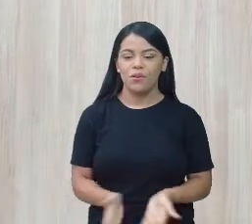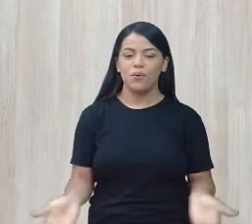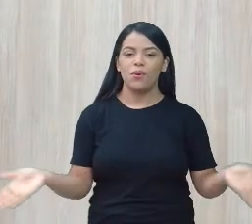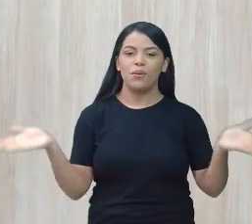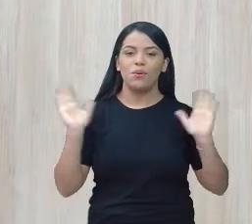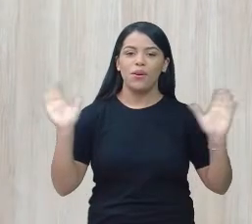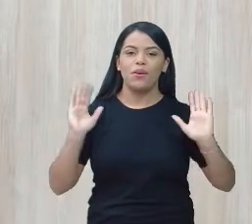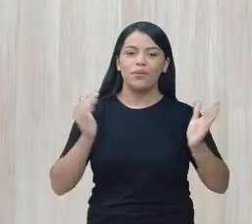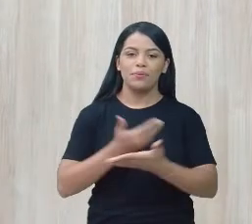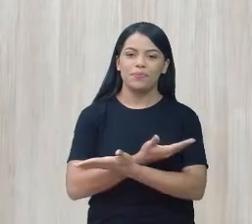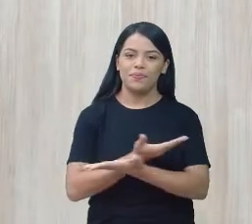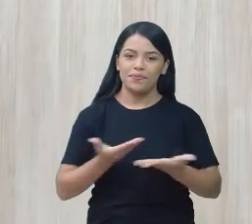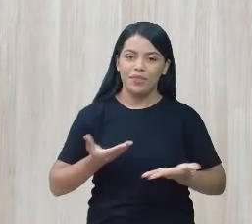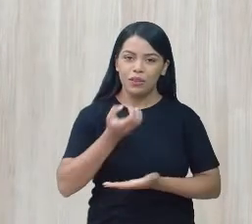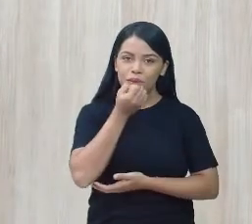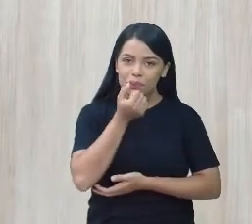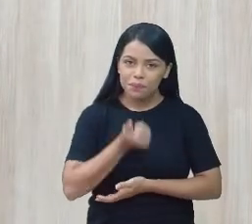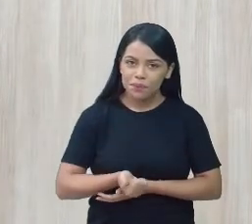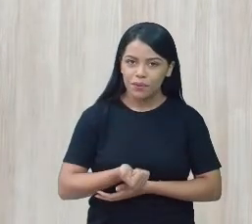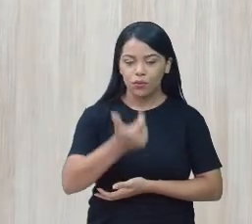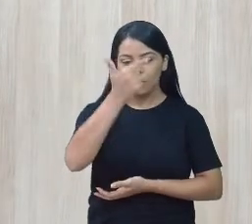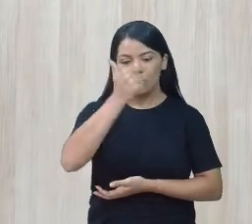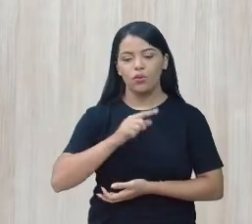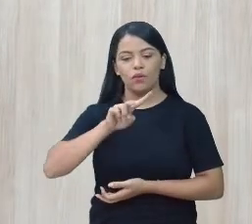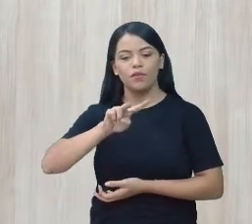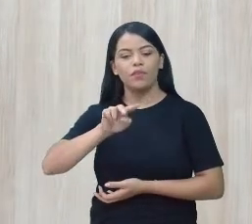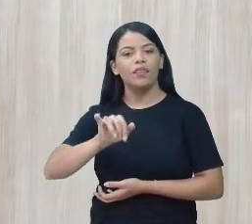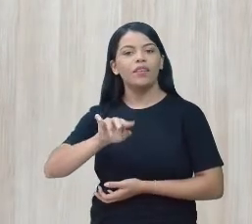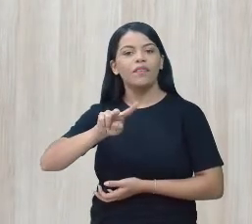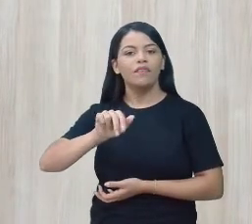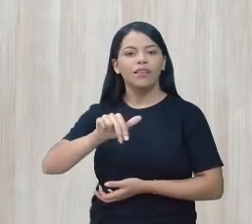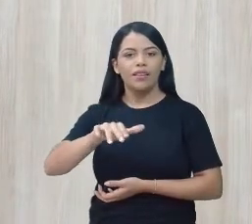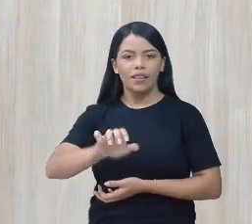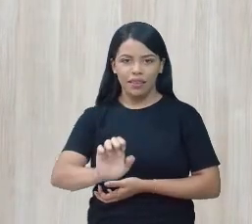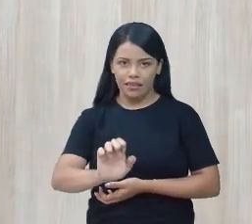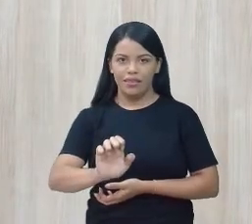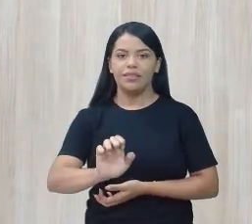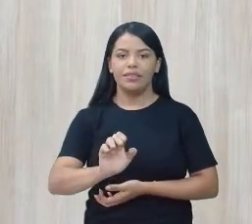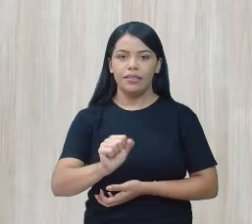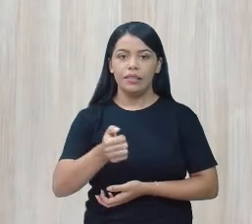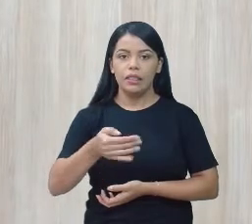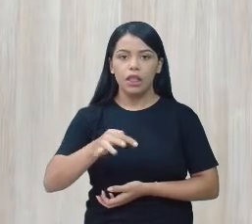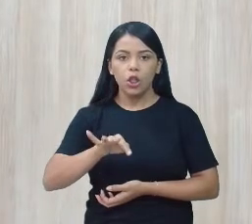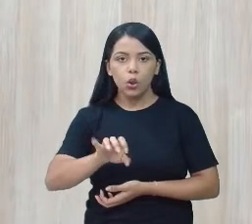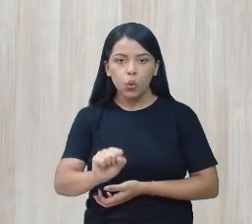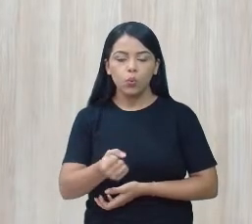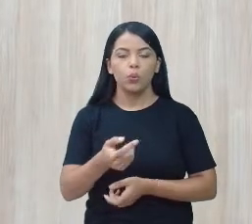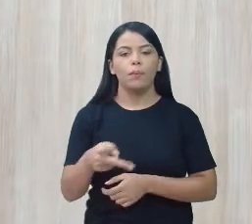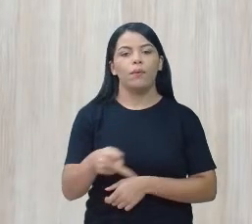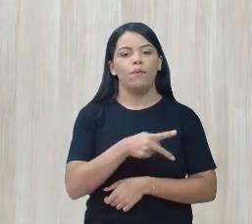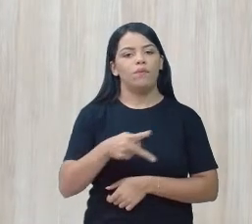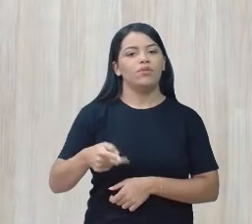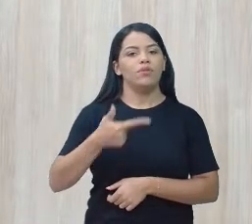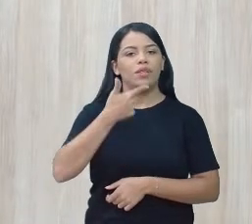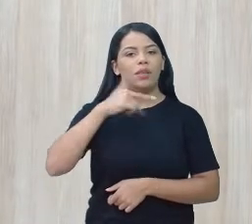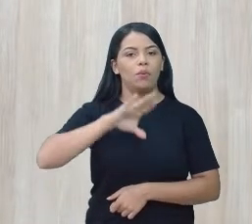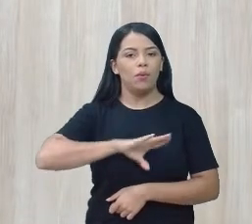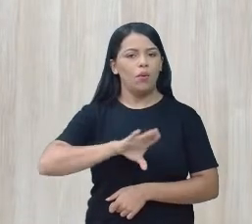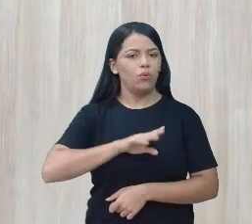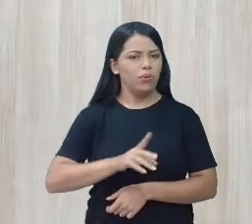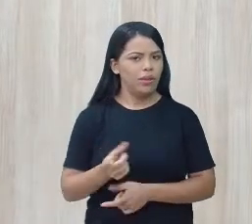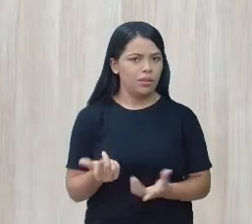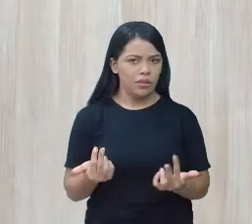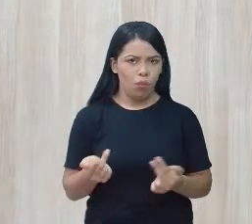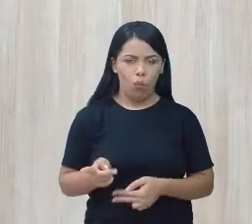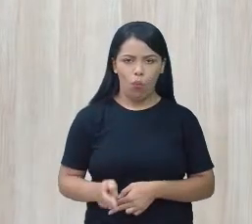meninos e meninas, tudo bem com vocês? Eu sou Viviane Santos e hoje eu serei a professora de língua portuguesa de vocês, como sempre, tá certo? A gente está ao